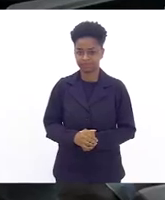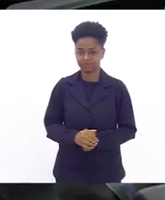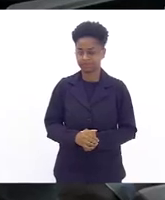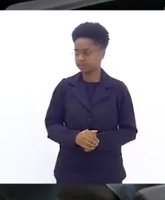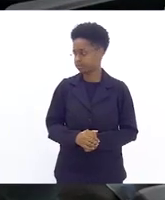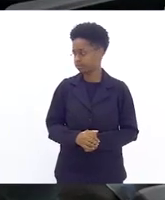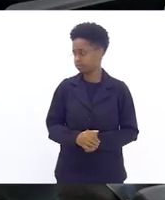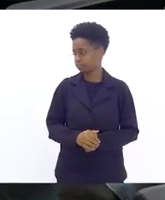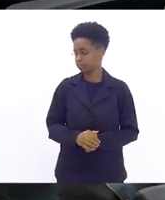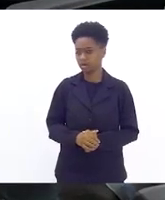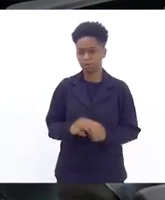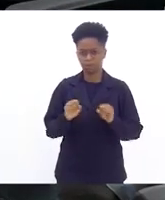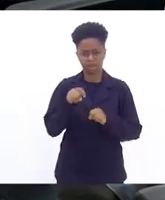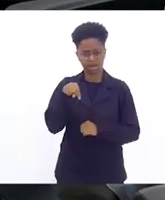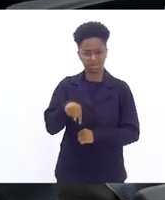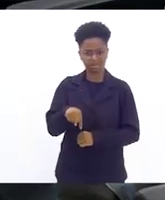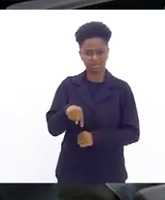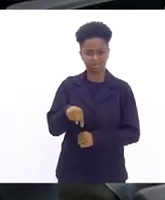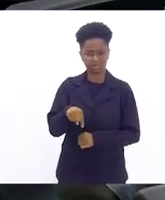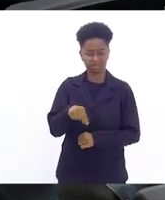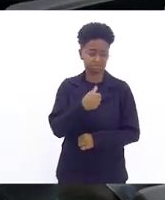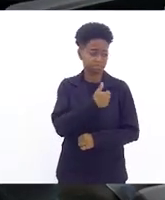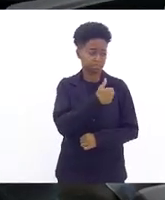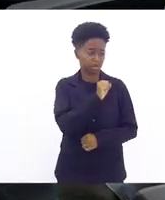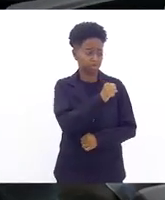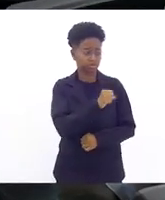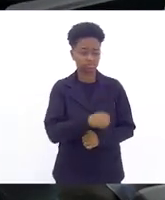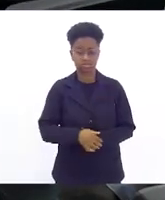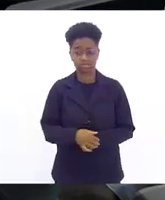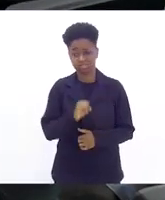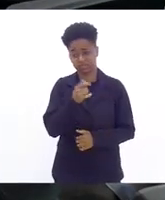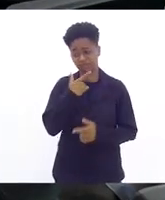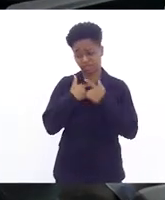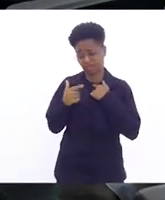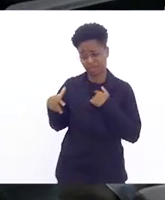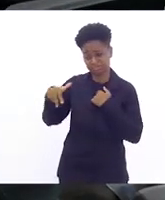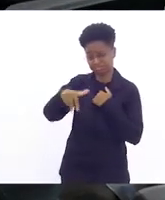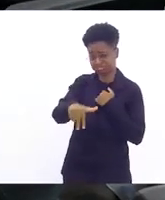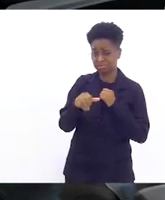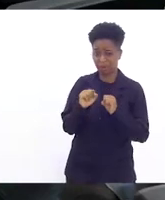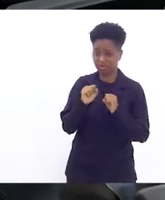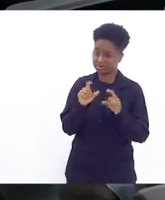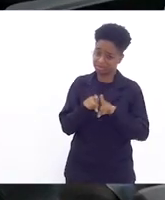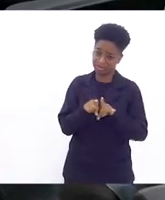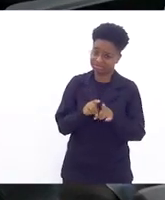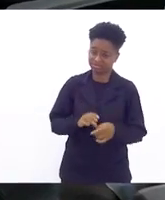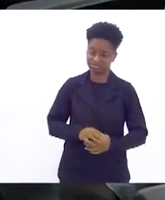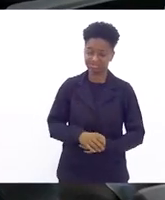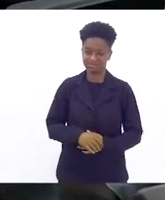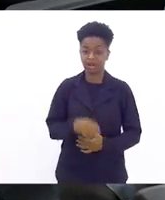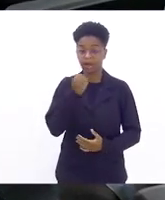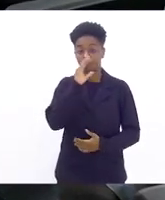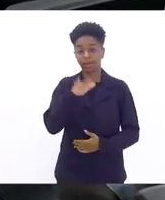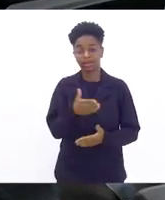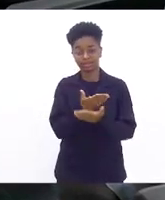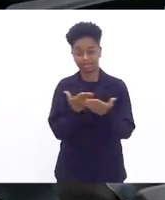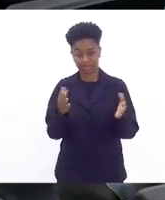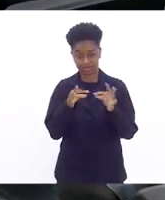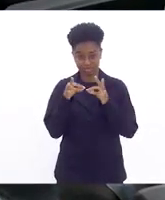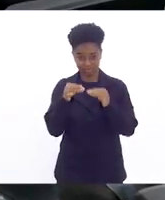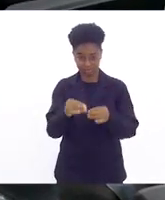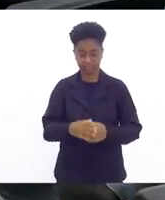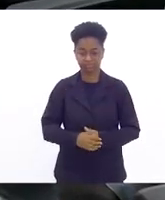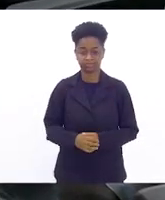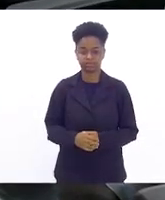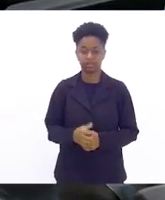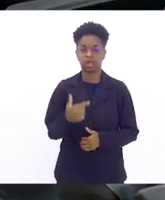pode ser daqui mesmo pode acontecer Boa tarde a todos